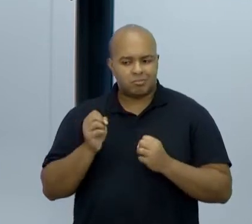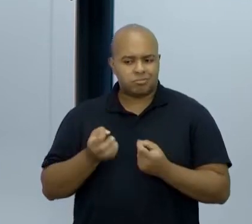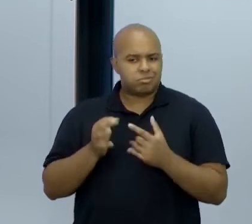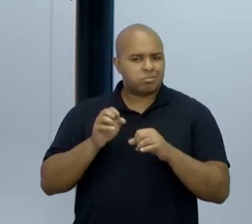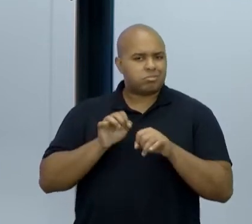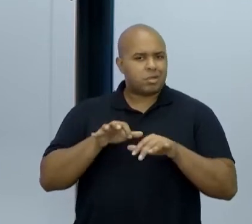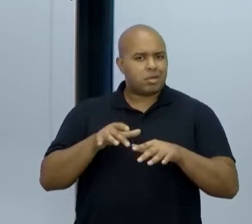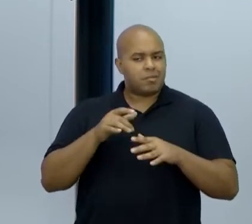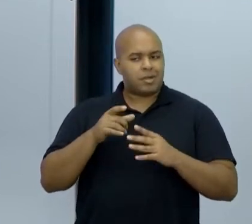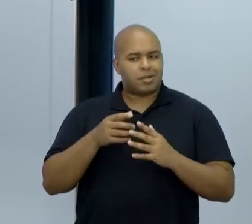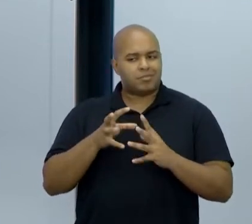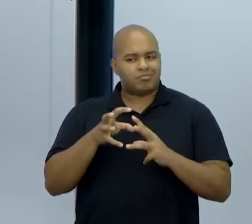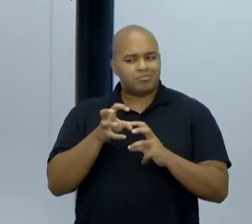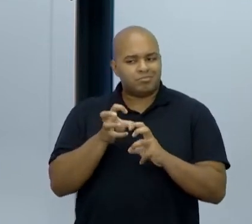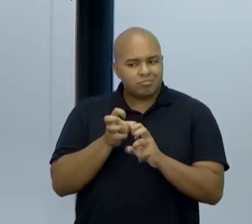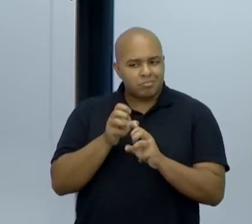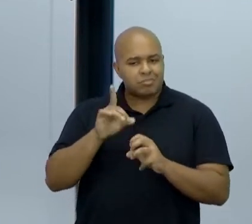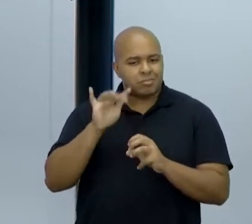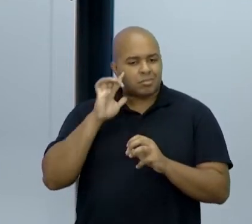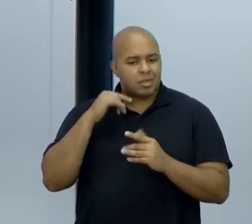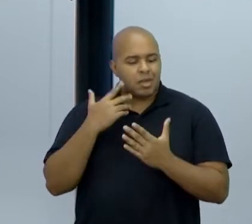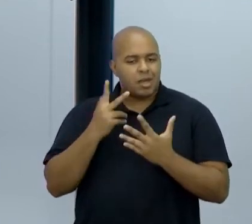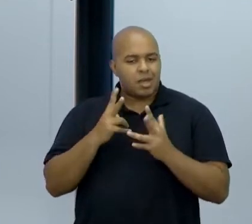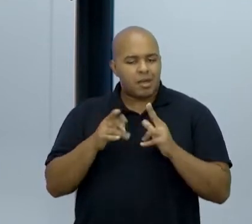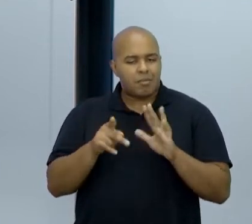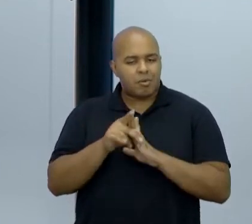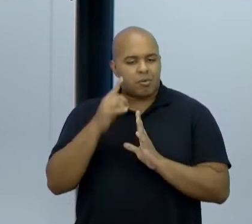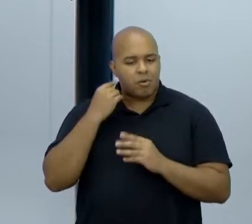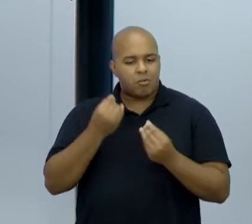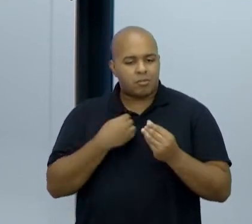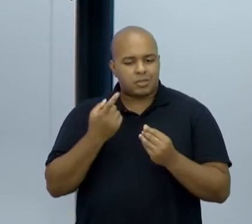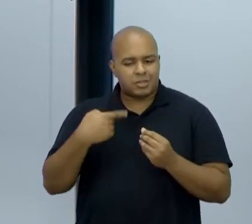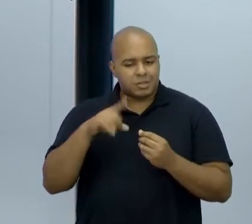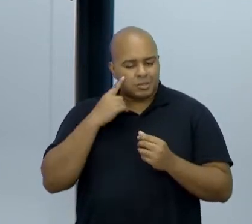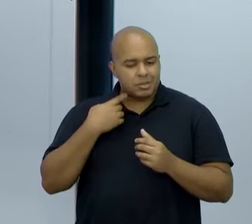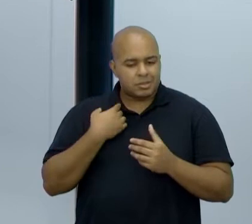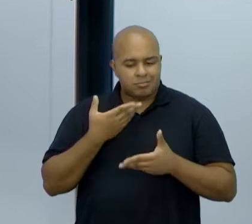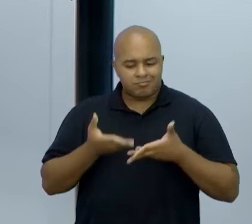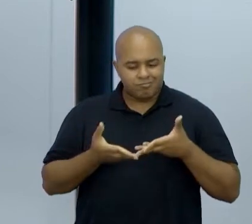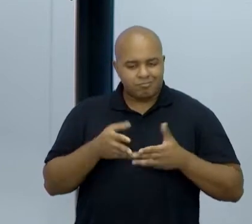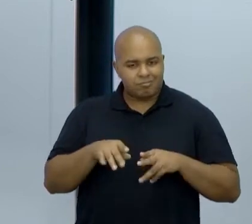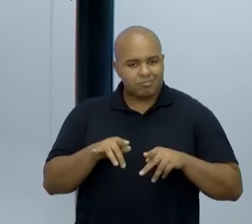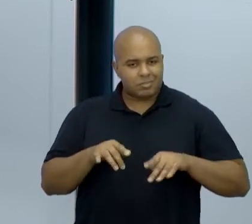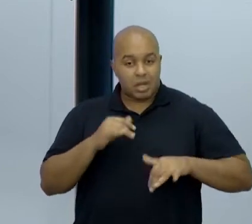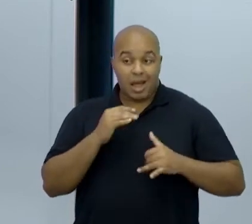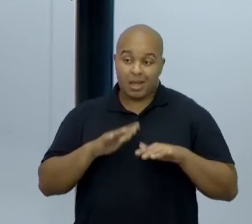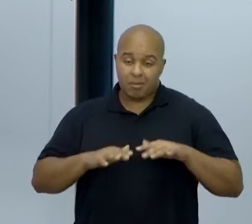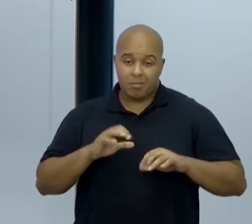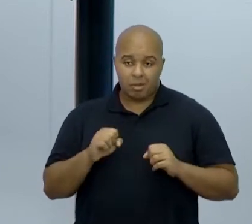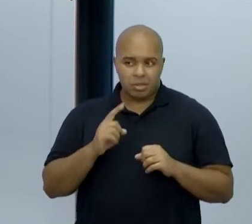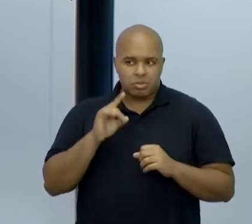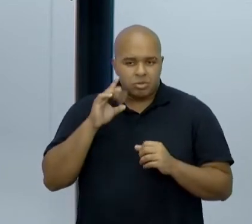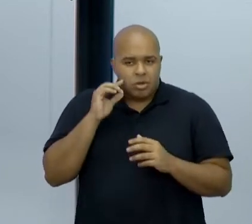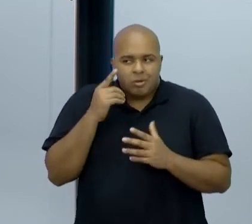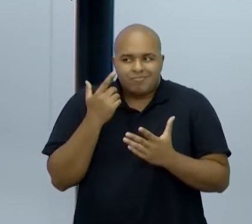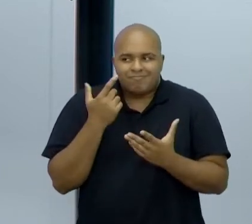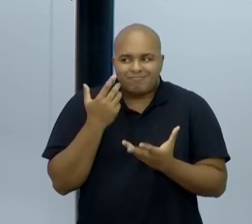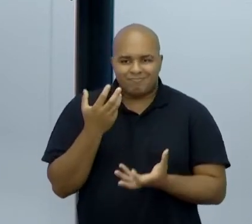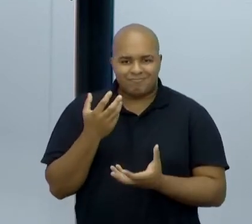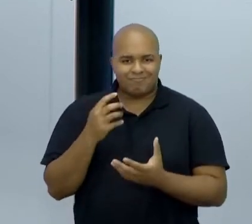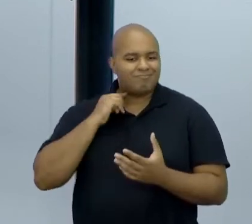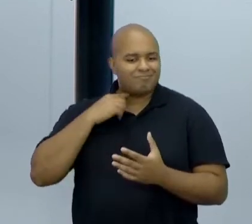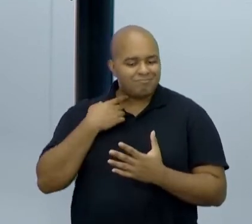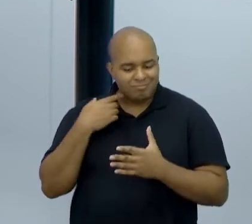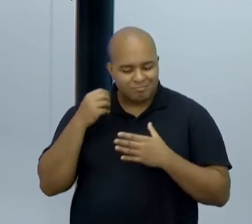a degradação significa justamente a forma de como a gente lidar com a terra. Pode não ser só poluindo, pode